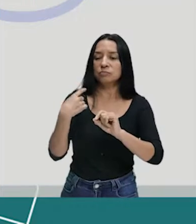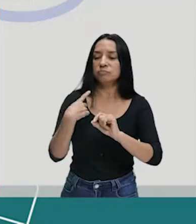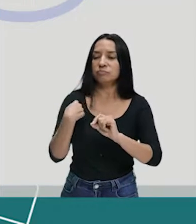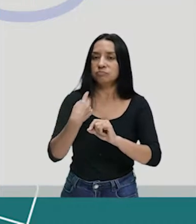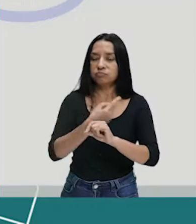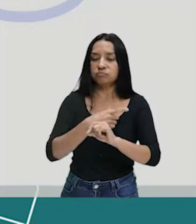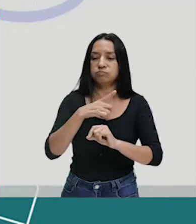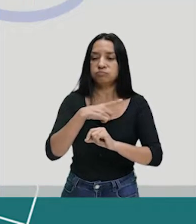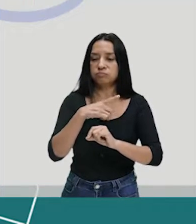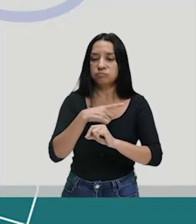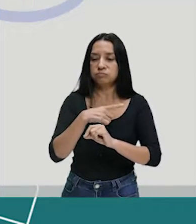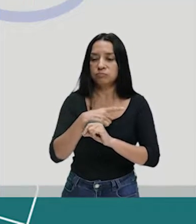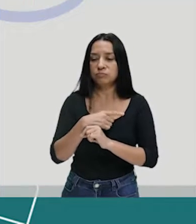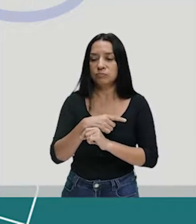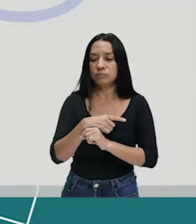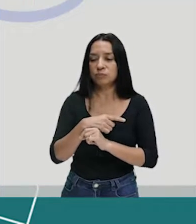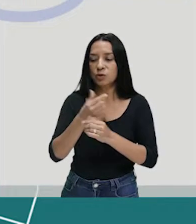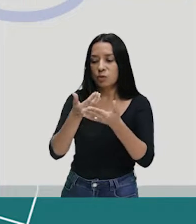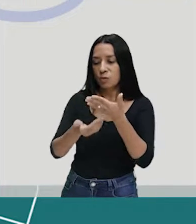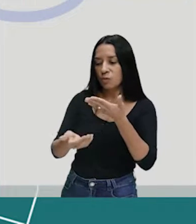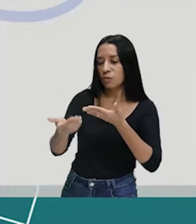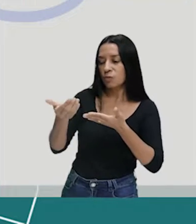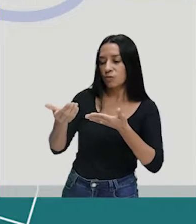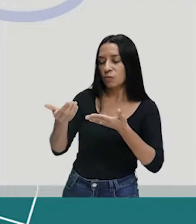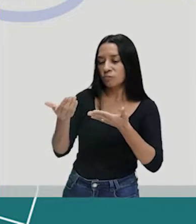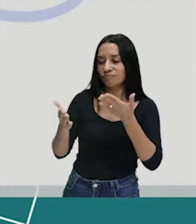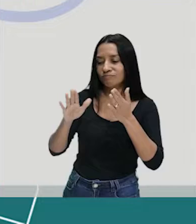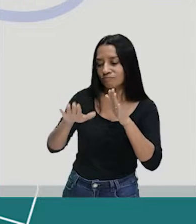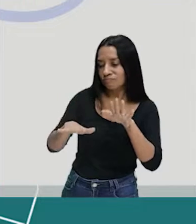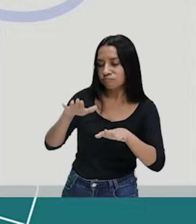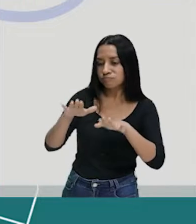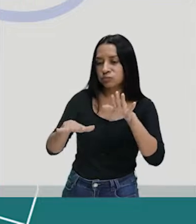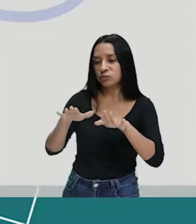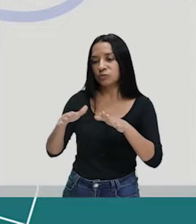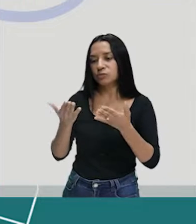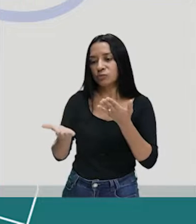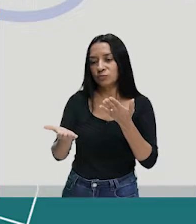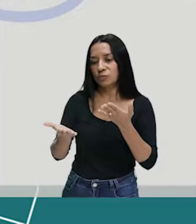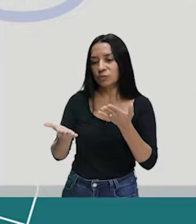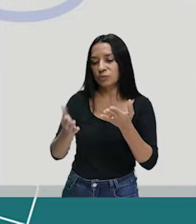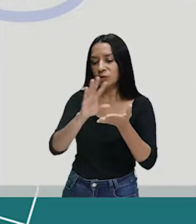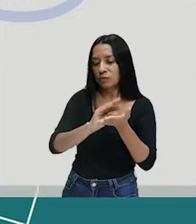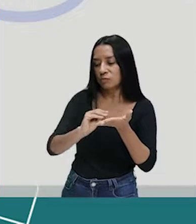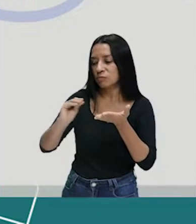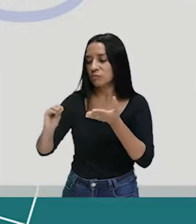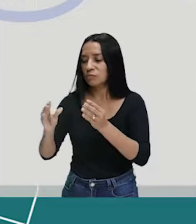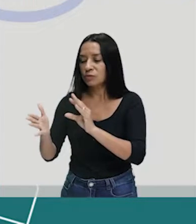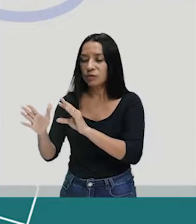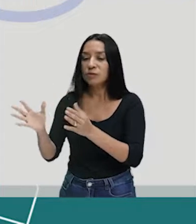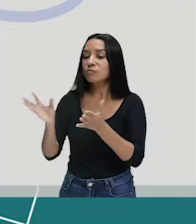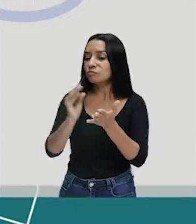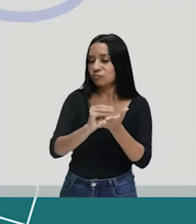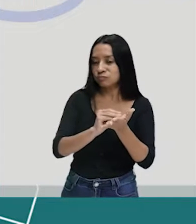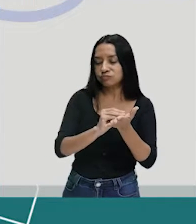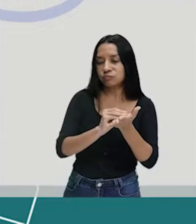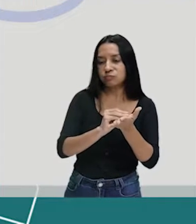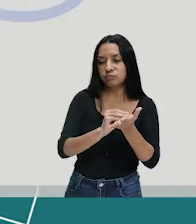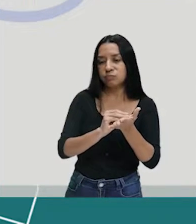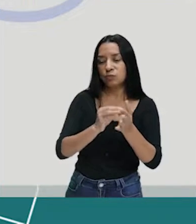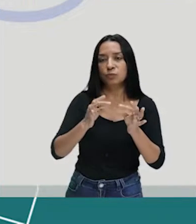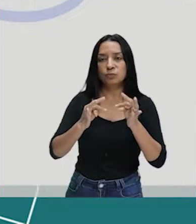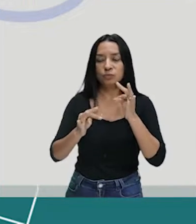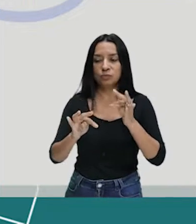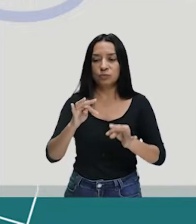vamos ter um alimenta o outro a língua inglesa alimenta a tecnologia EA tecnologia automaticamente